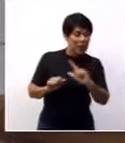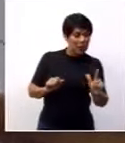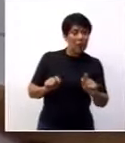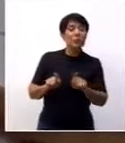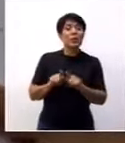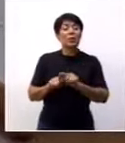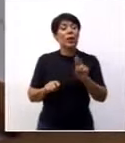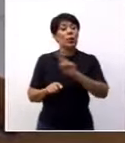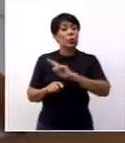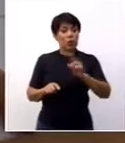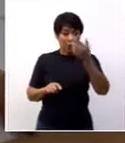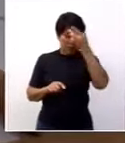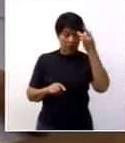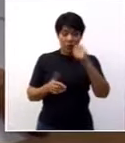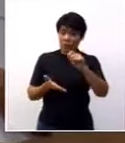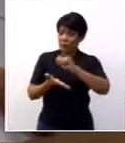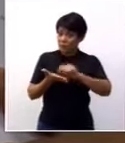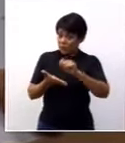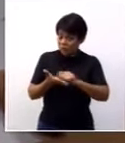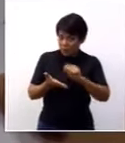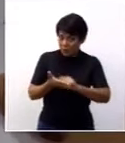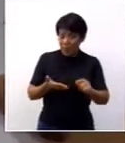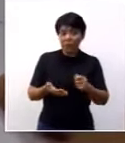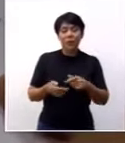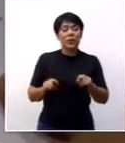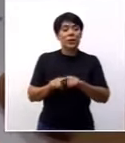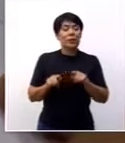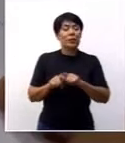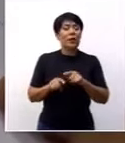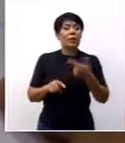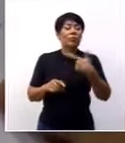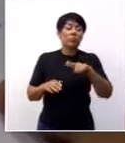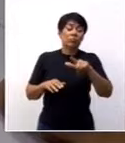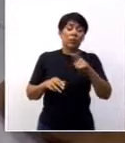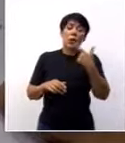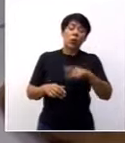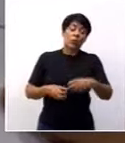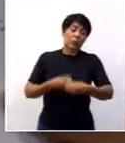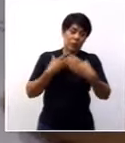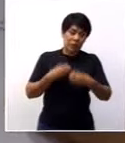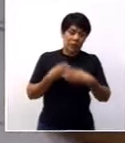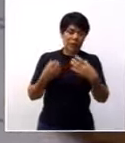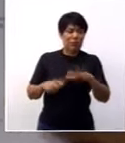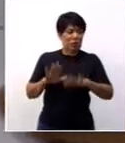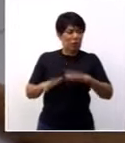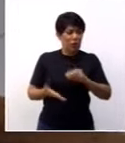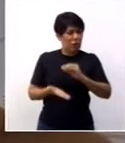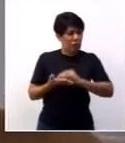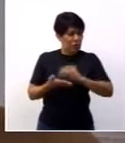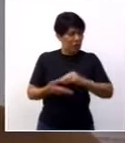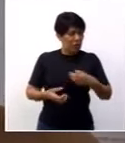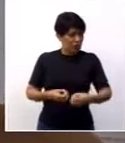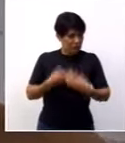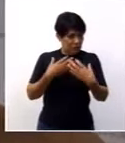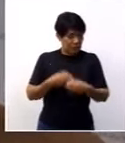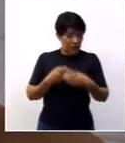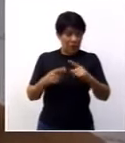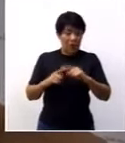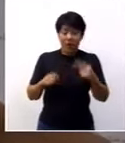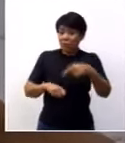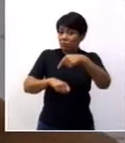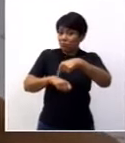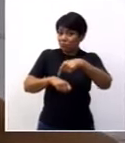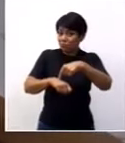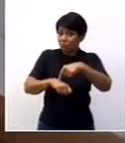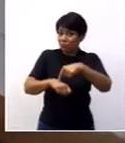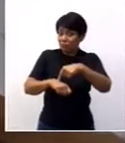autor, né? E algumas outras informações. Pode ser que vocês não tenham todas as informações aqui. Aí é nesse momento que